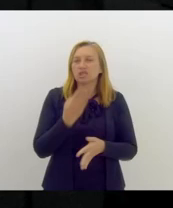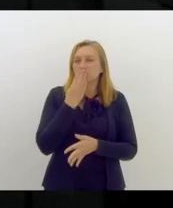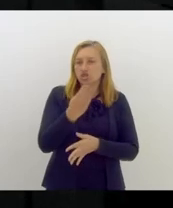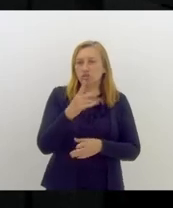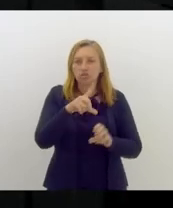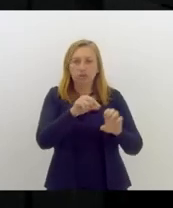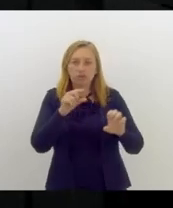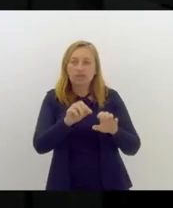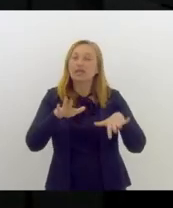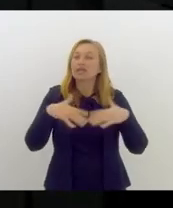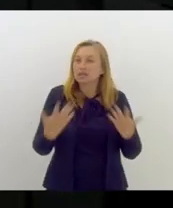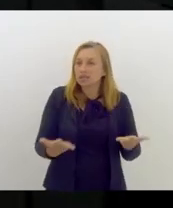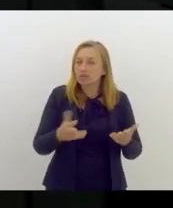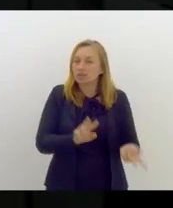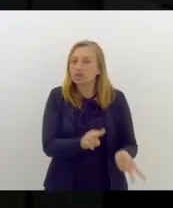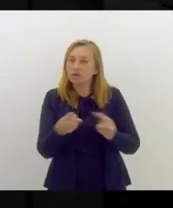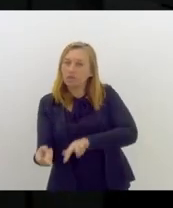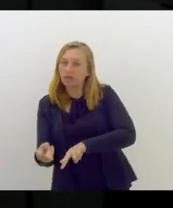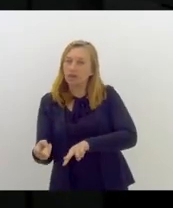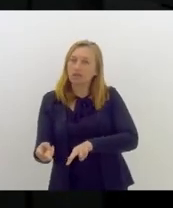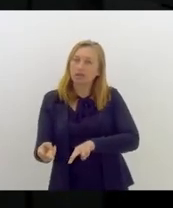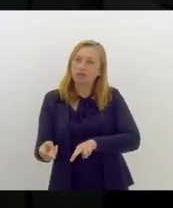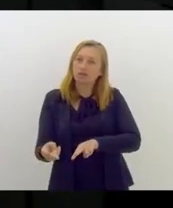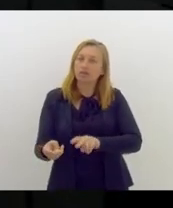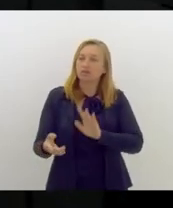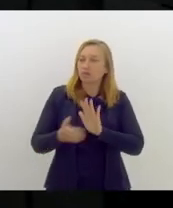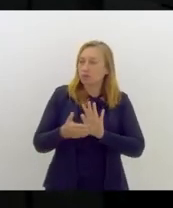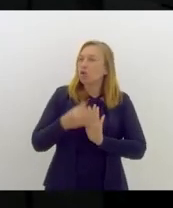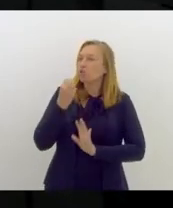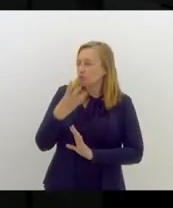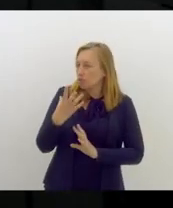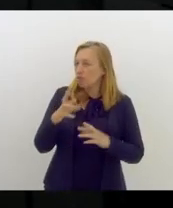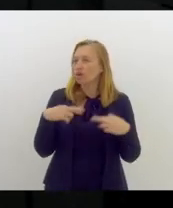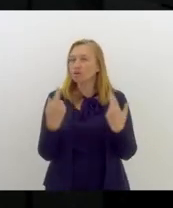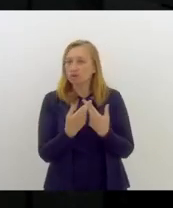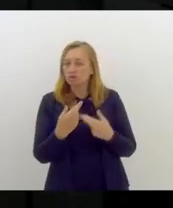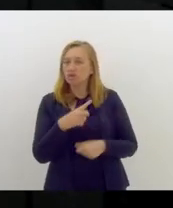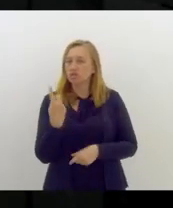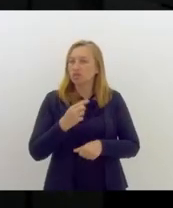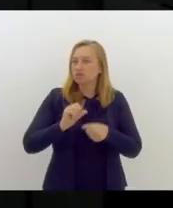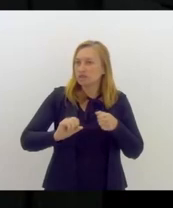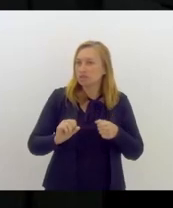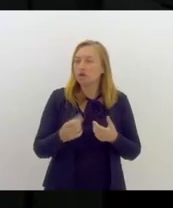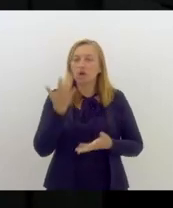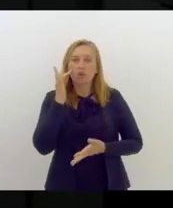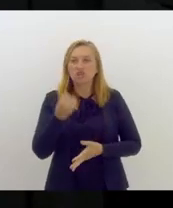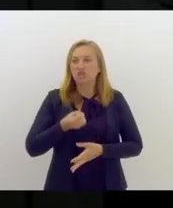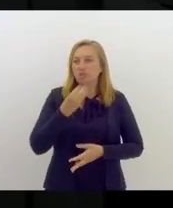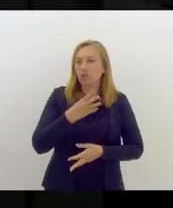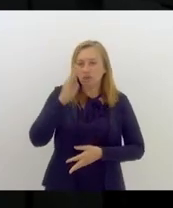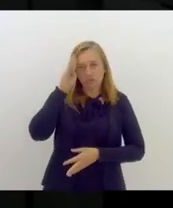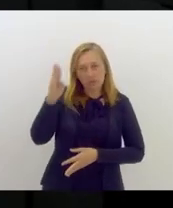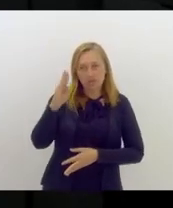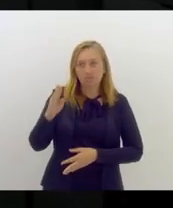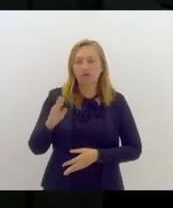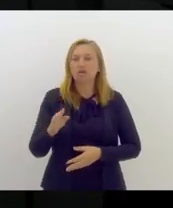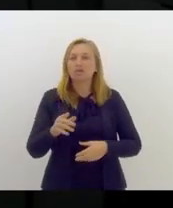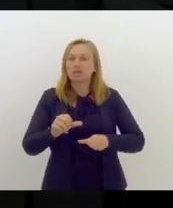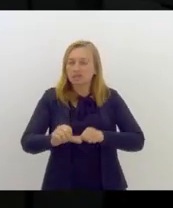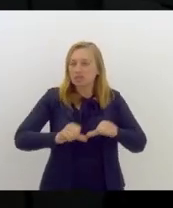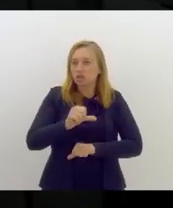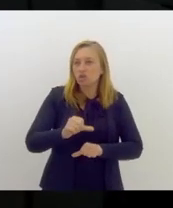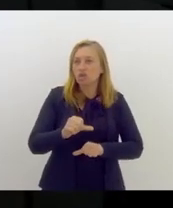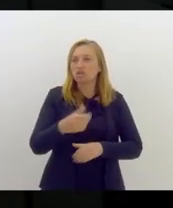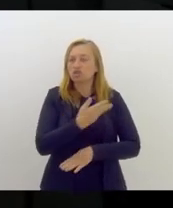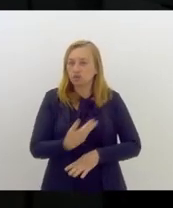empreendimento então é encaminhar essa proposição foi muito boa as audiência que nós fizemos e acho que é fundamental com essa troca de